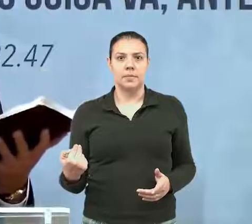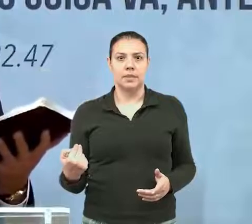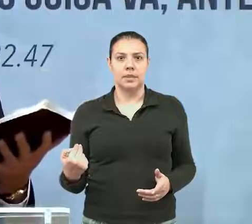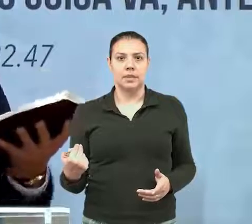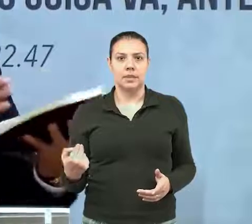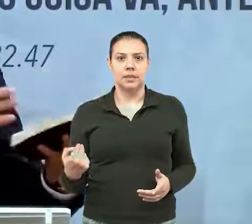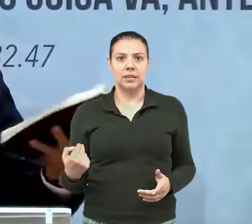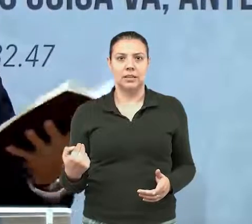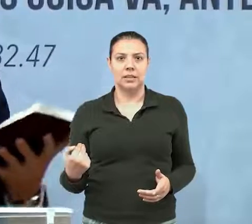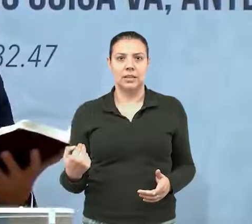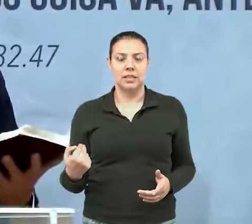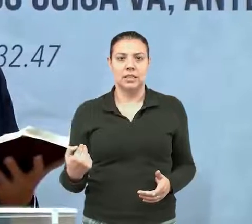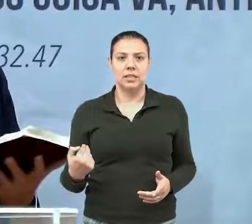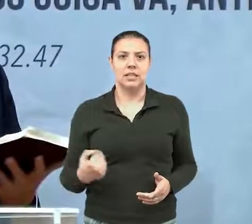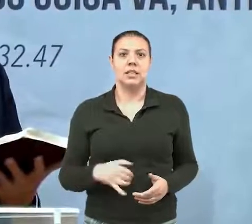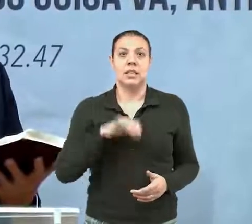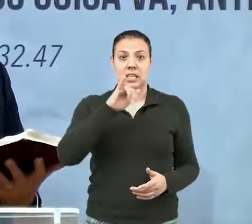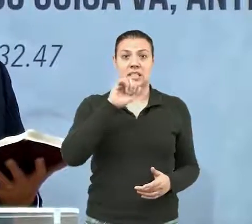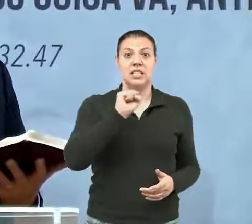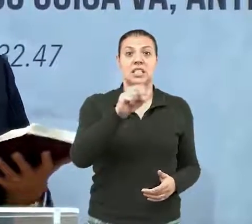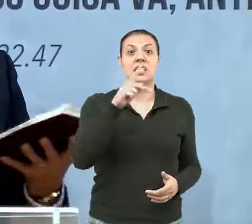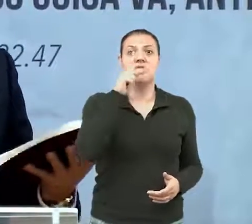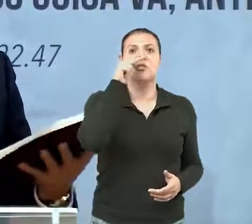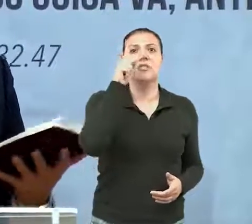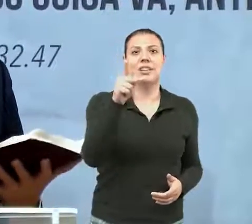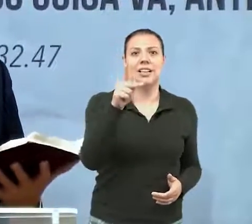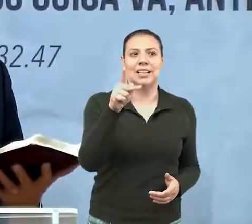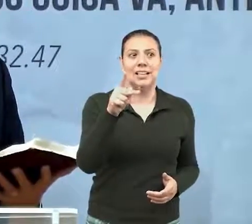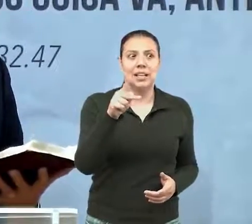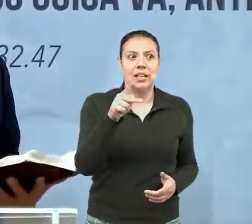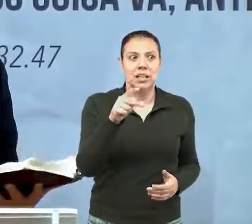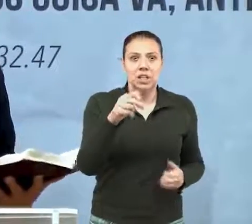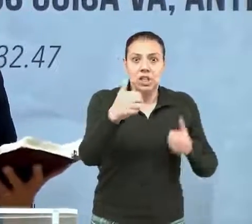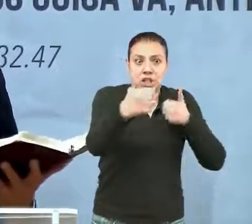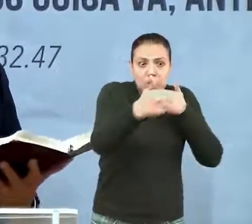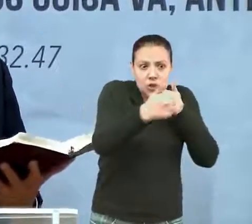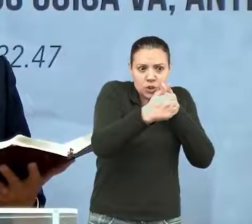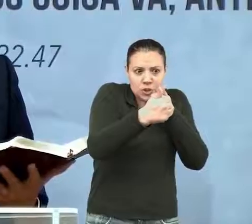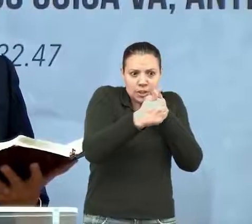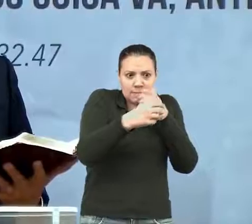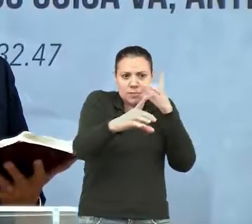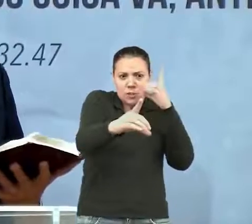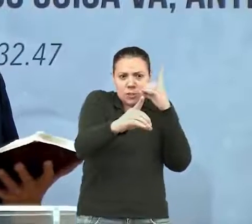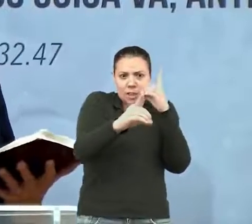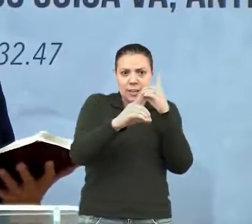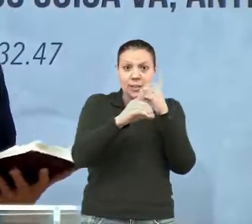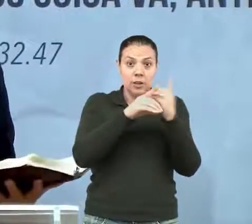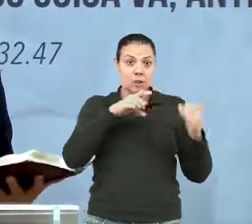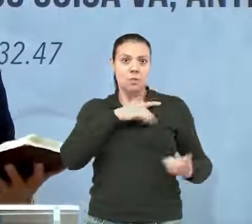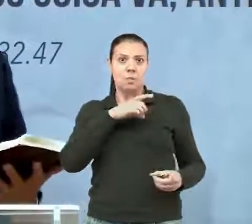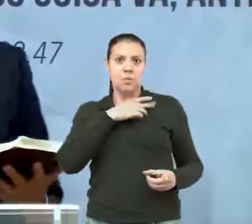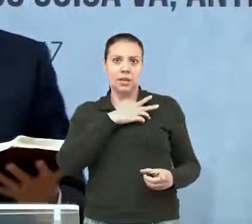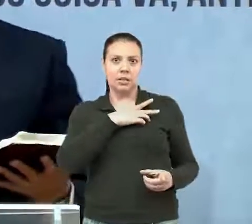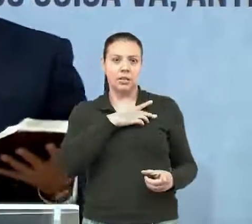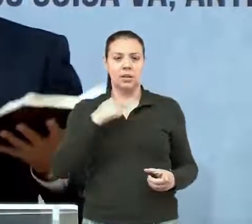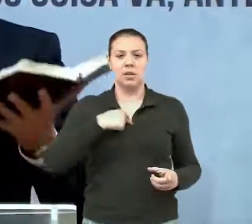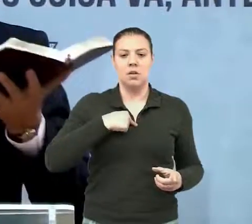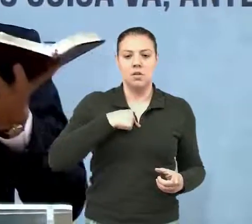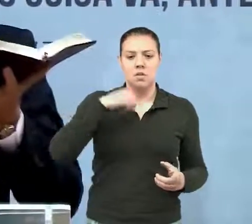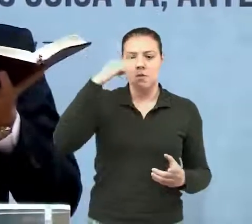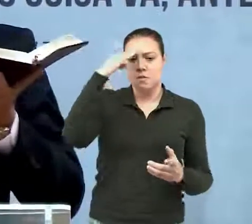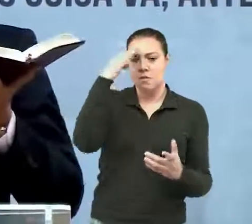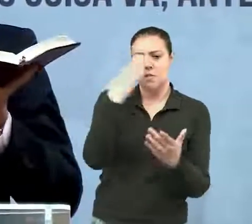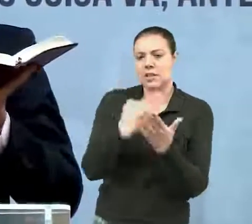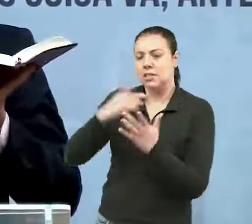temor, eu hei de confiar em ti. O temor chega, o temor bate a nossa porta, o temor arromba a nossa porta,